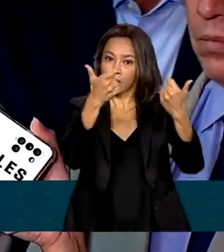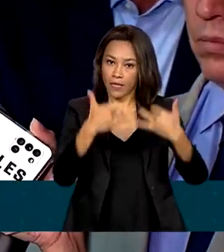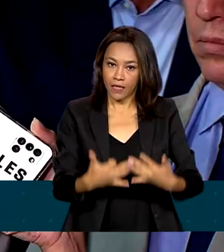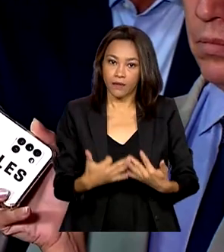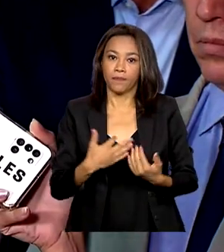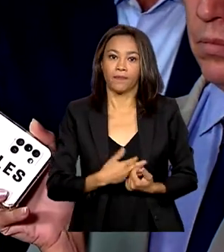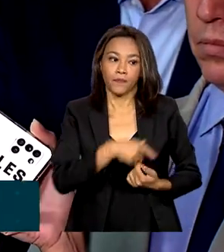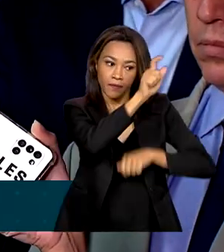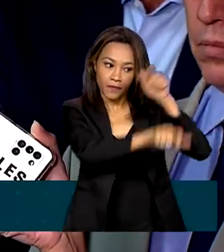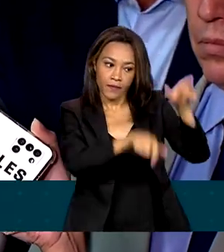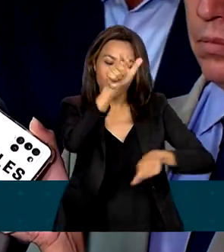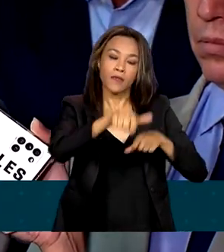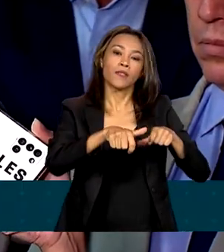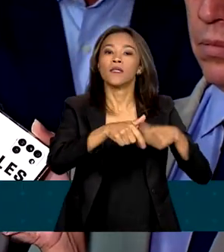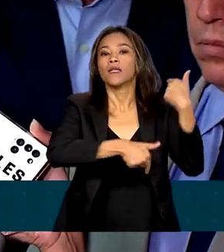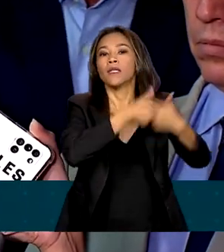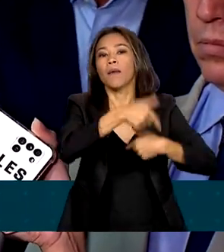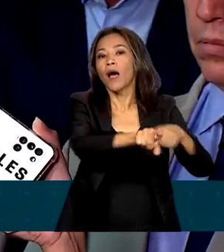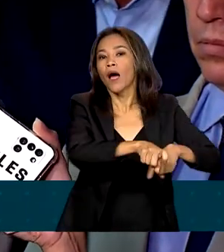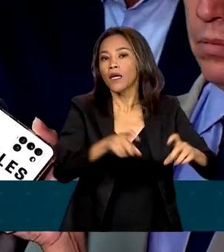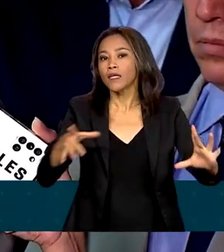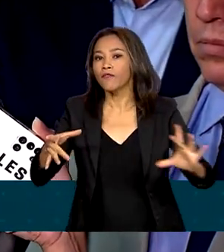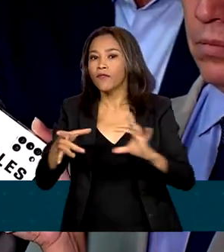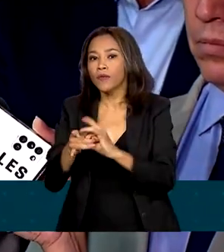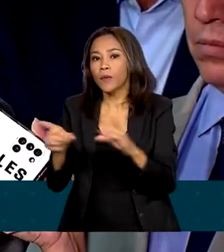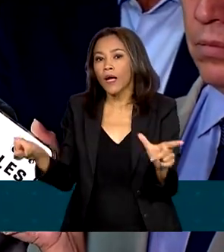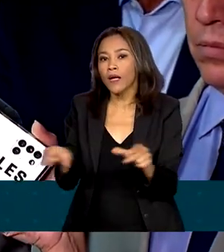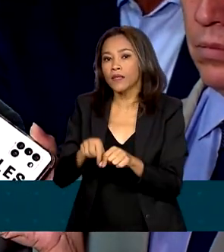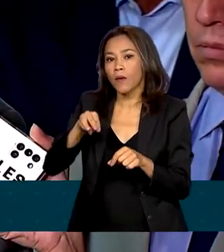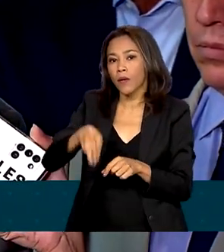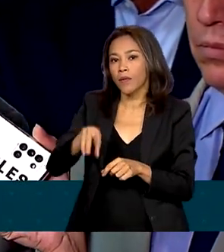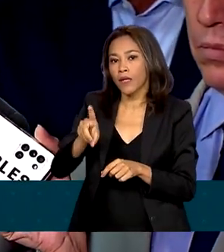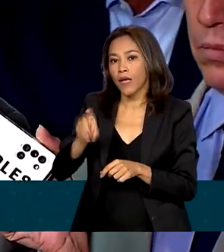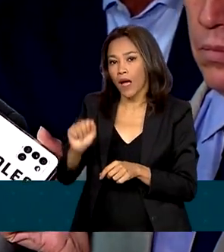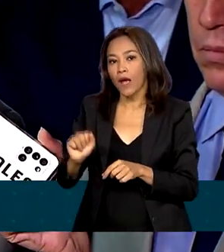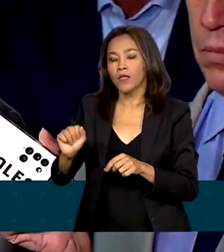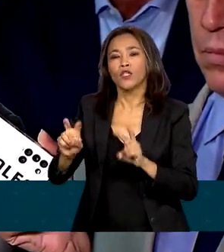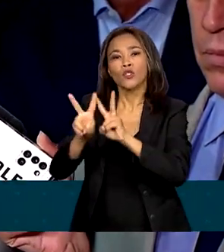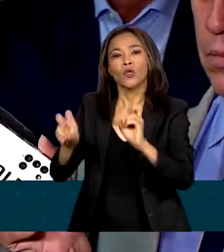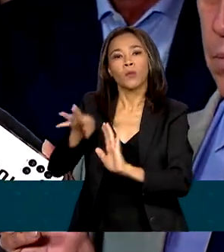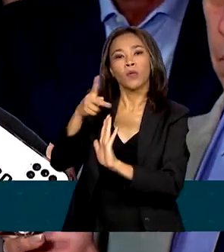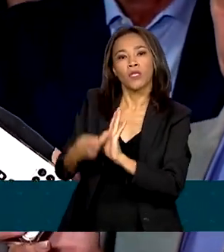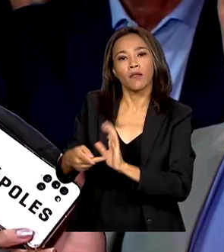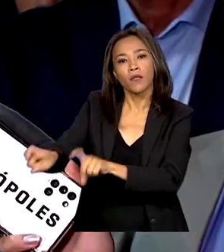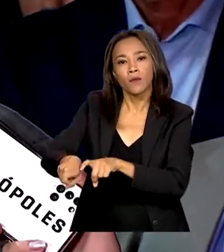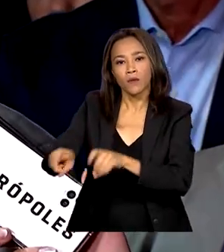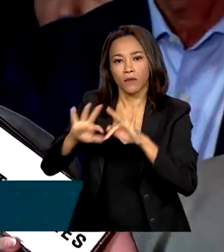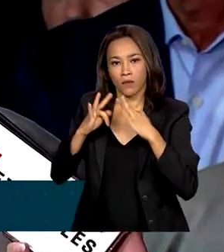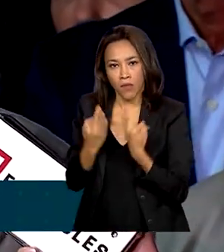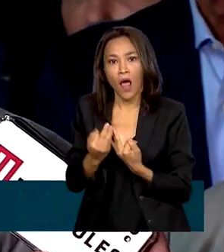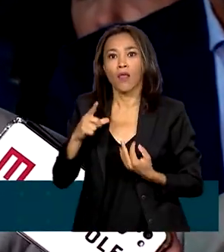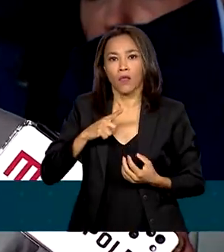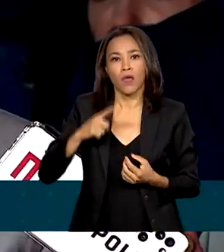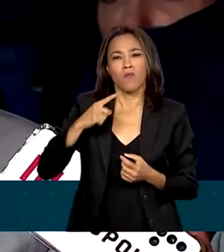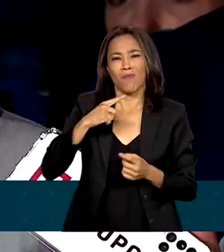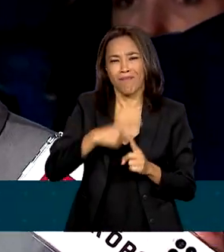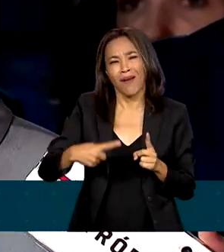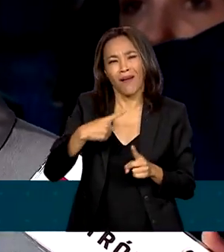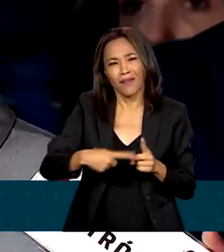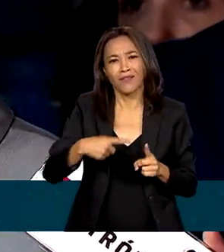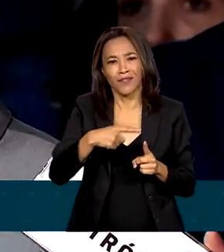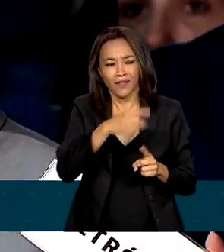agricultores vinculados ao MDA, da agricultura familiar, tem uma parte com muito baixa